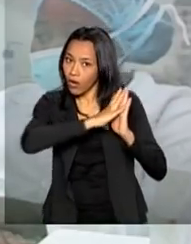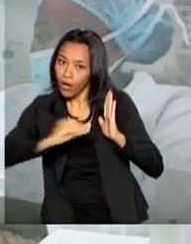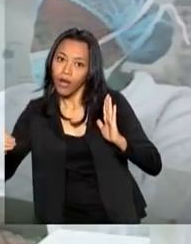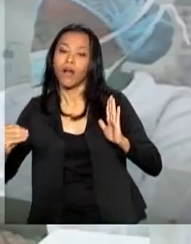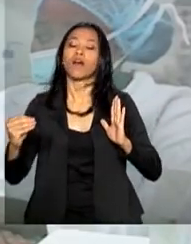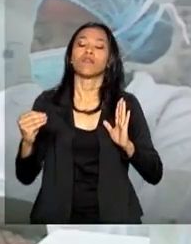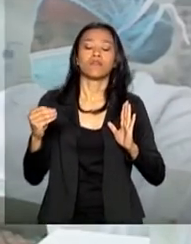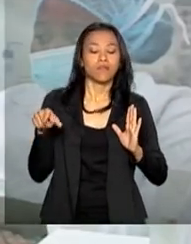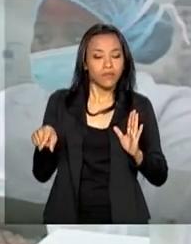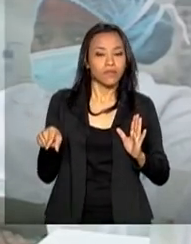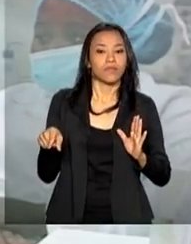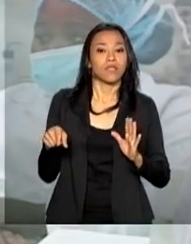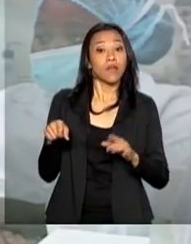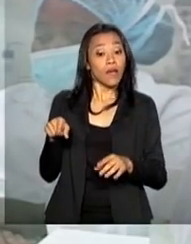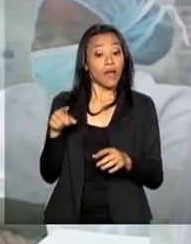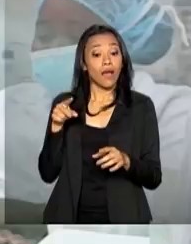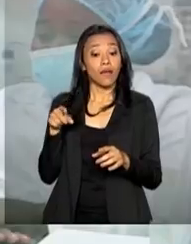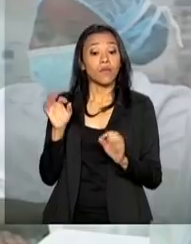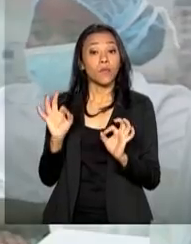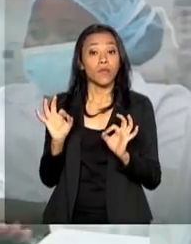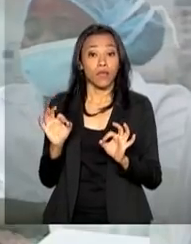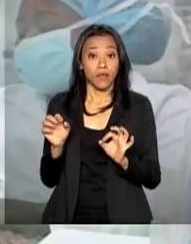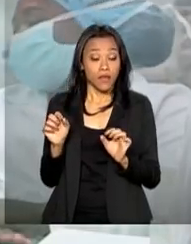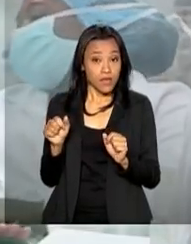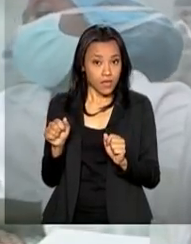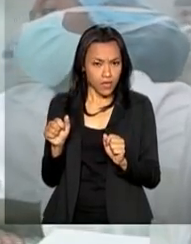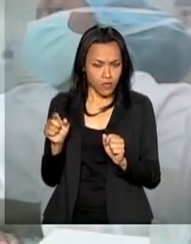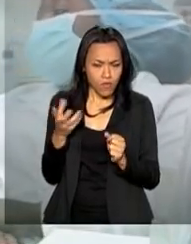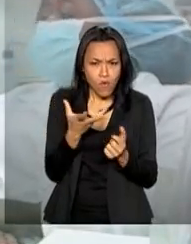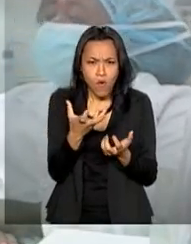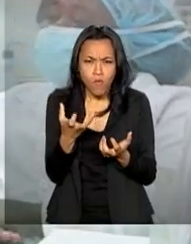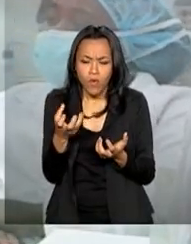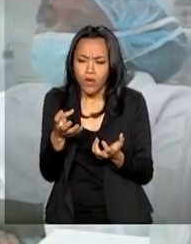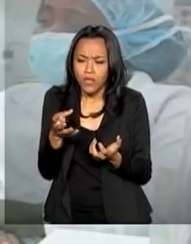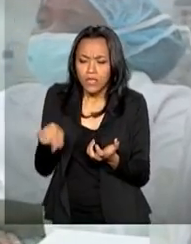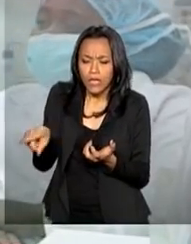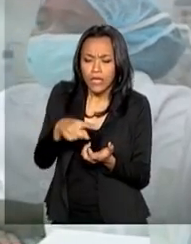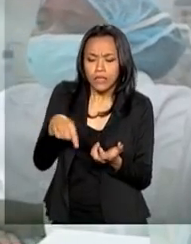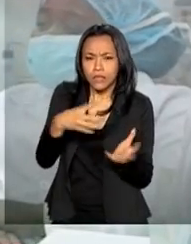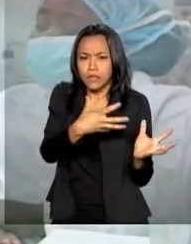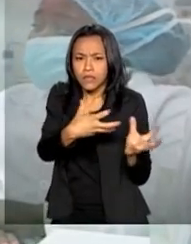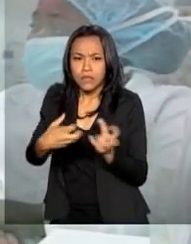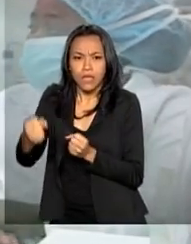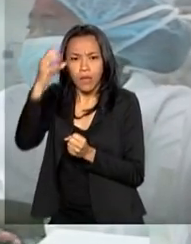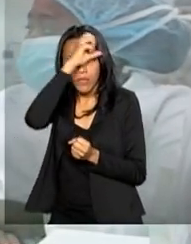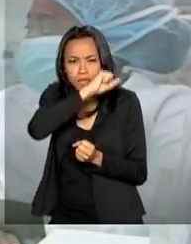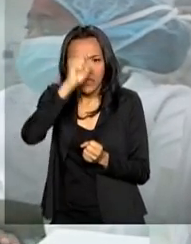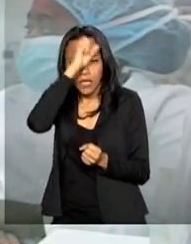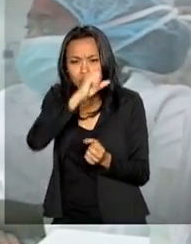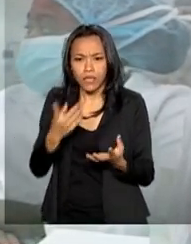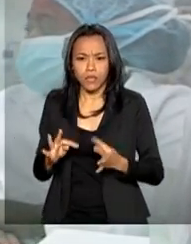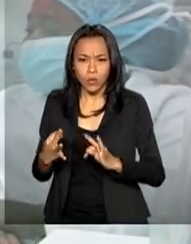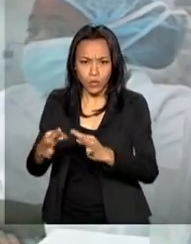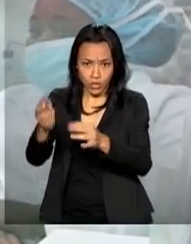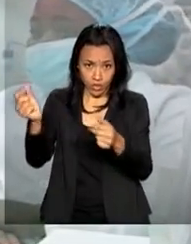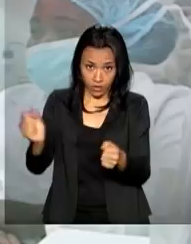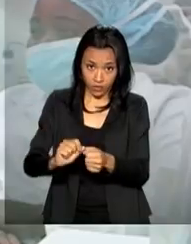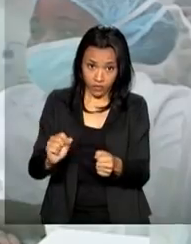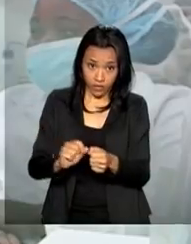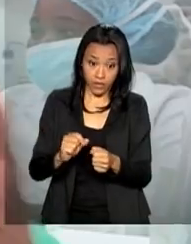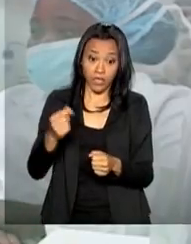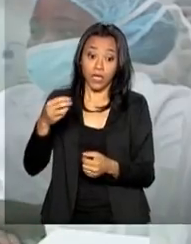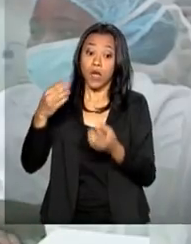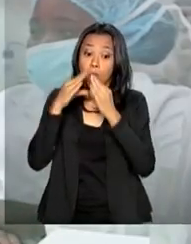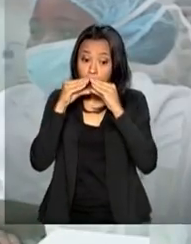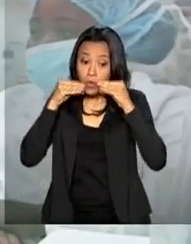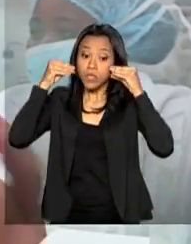realizados de modo a confirmar que, com a absorção dessas tecnologias e a produção desses medicamentos, Moçambique,